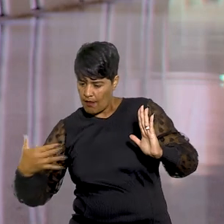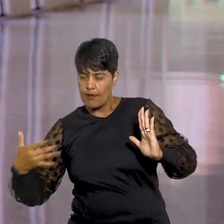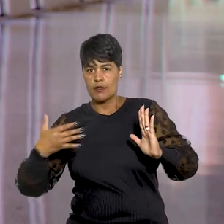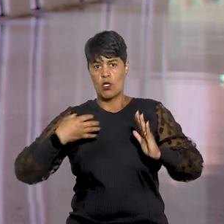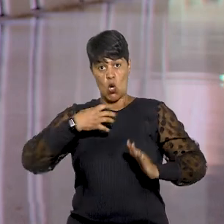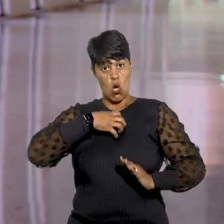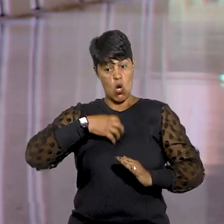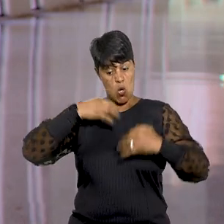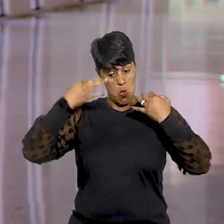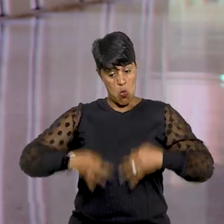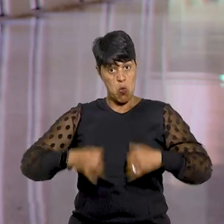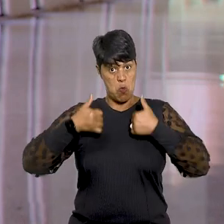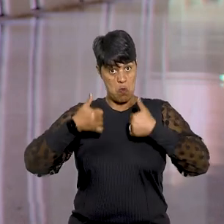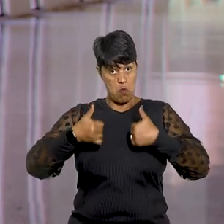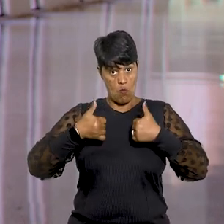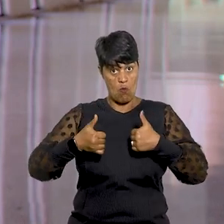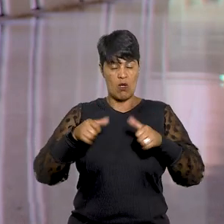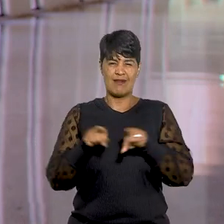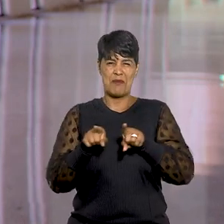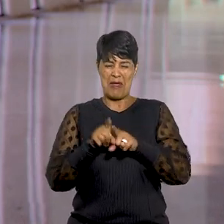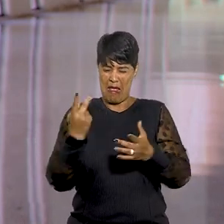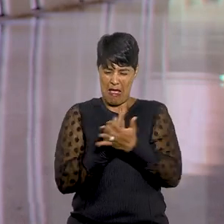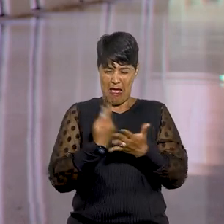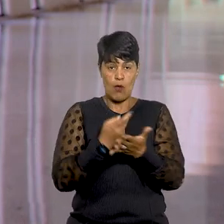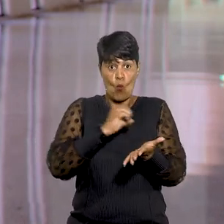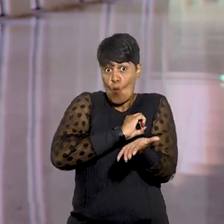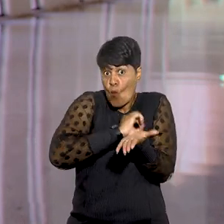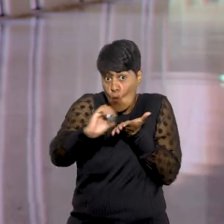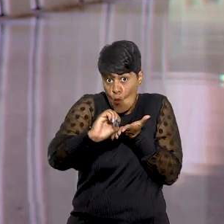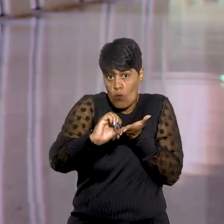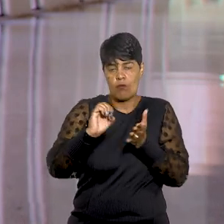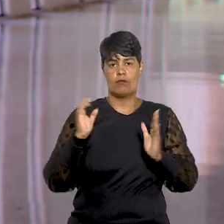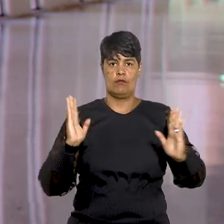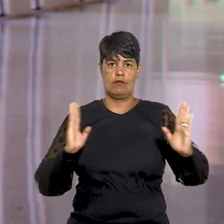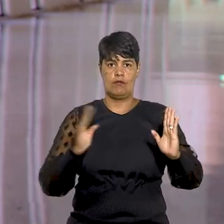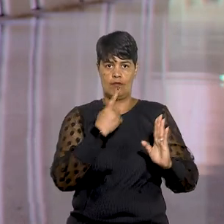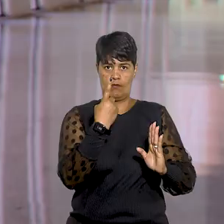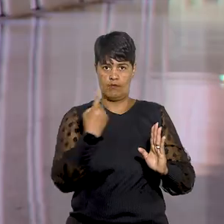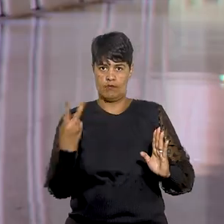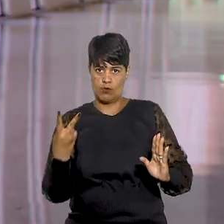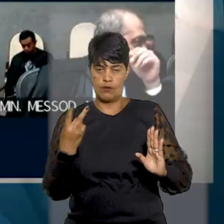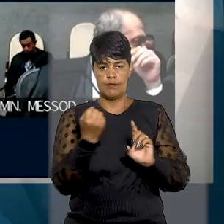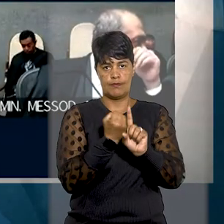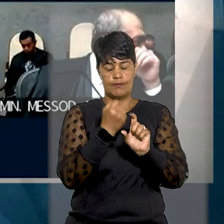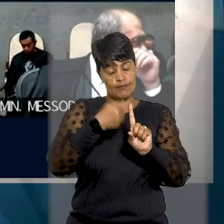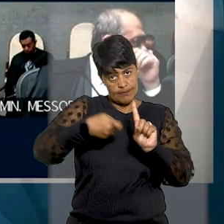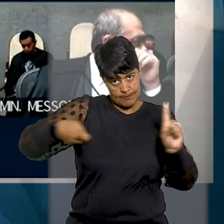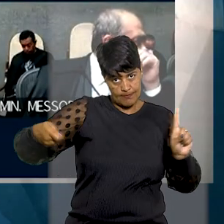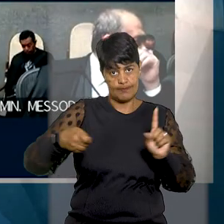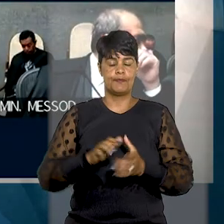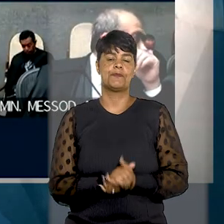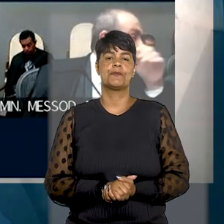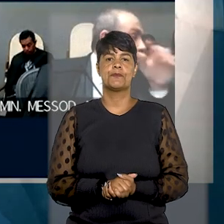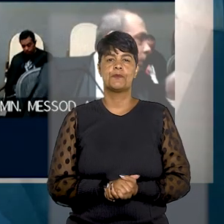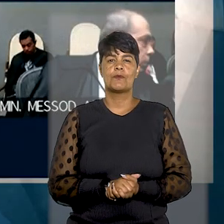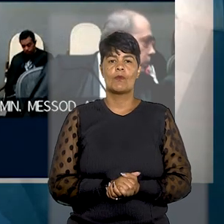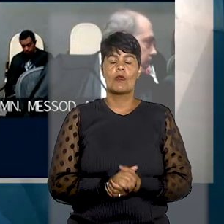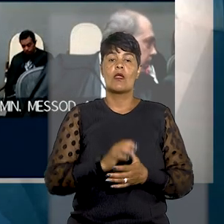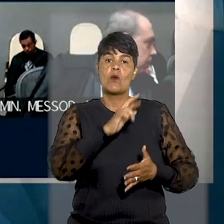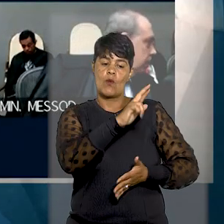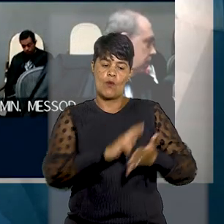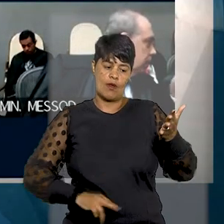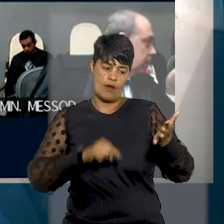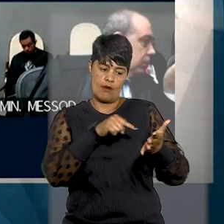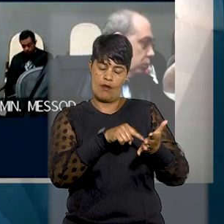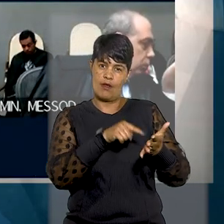comportamento durante a execução da pena e o não cometimento de falta grave nos últimos 12 meses de acordo com o relator ausência